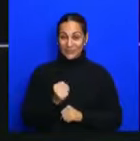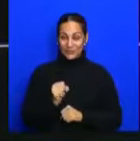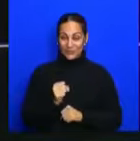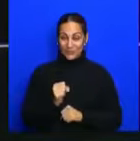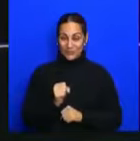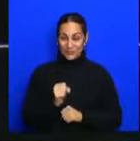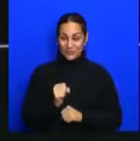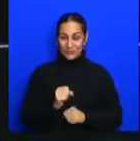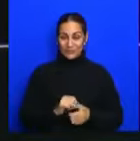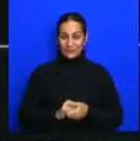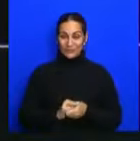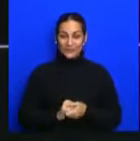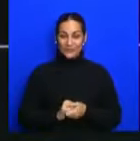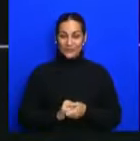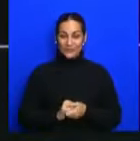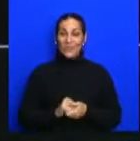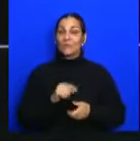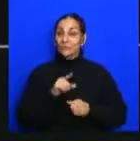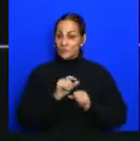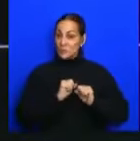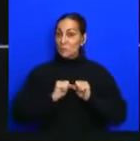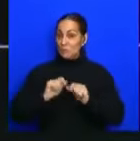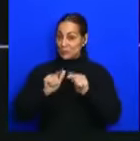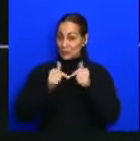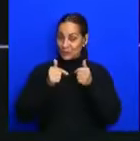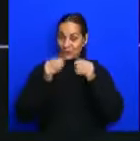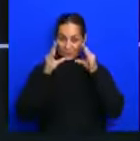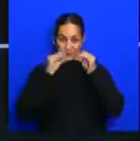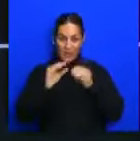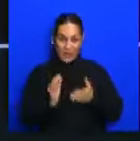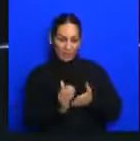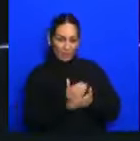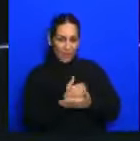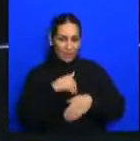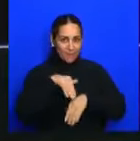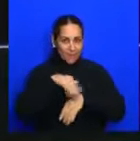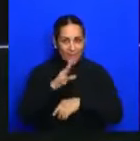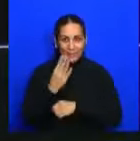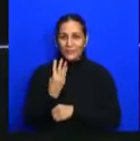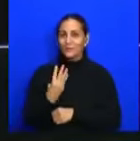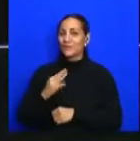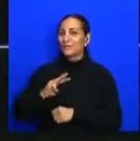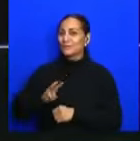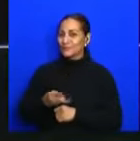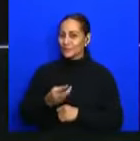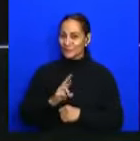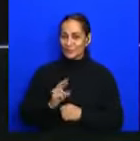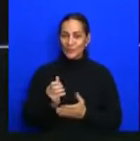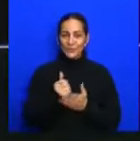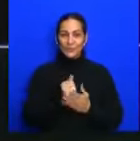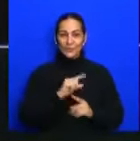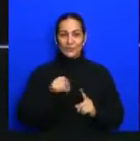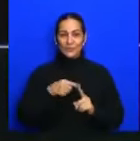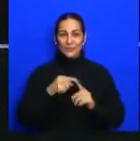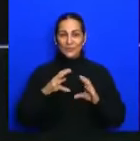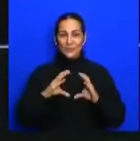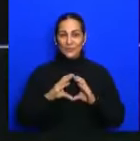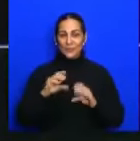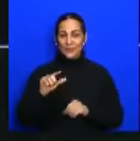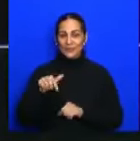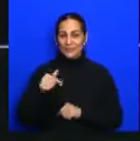18, bola 18. Você pode ser o sortudo da noite e levar mais de R$4 milhões. Vem chegando mais um